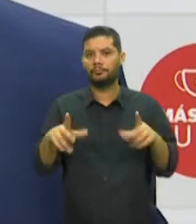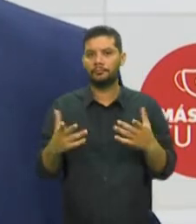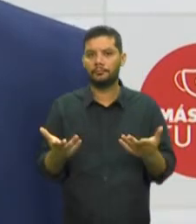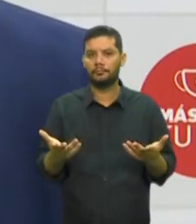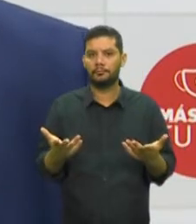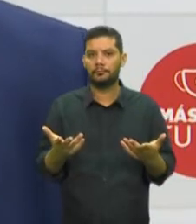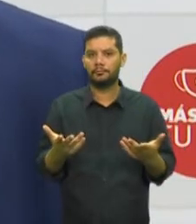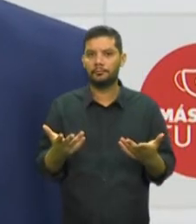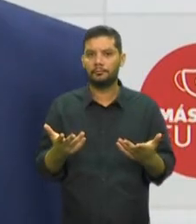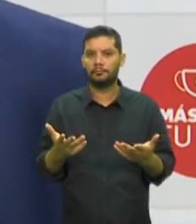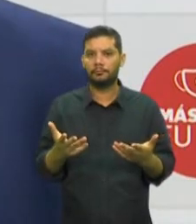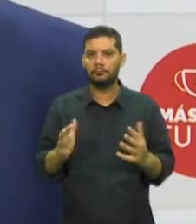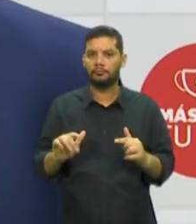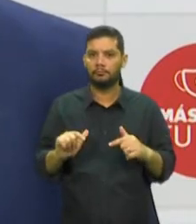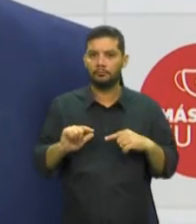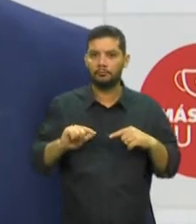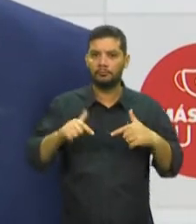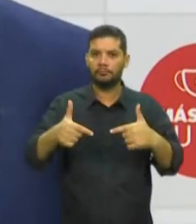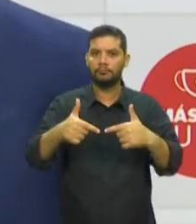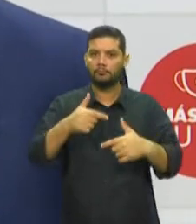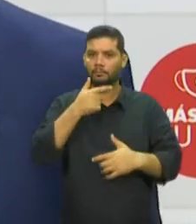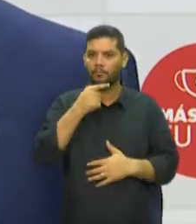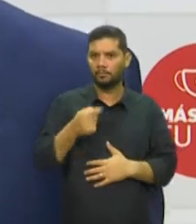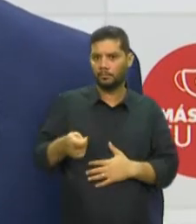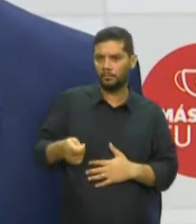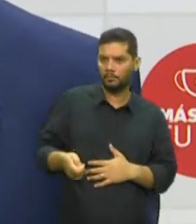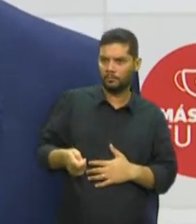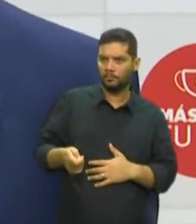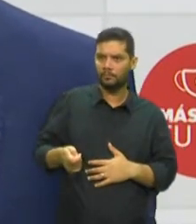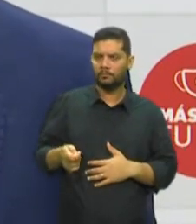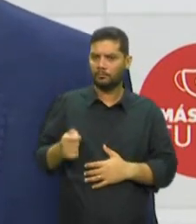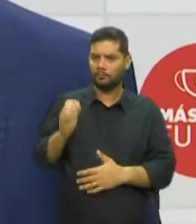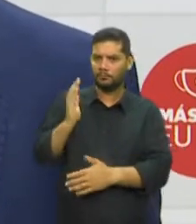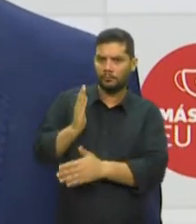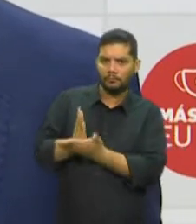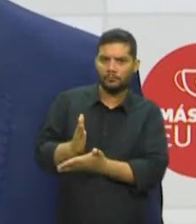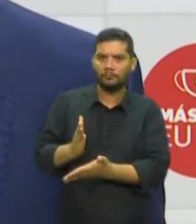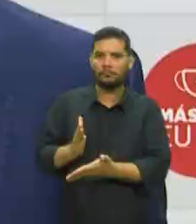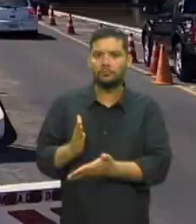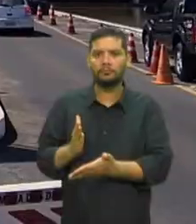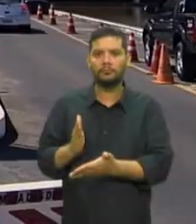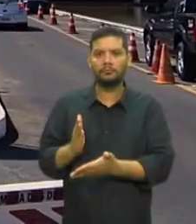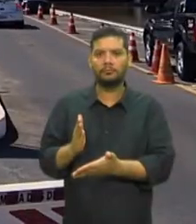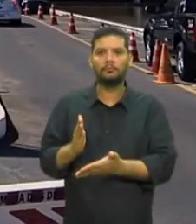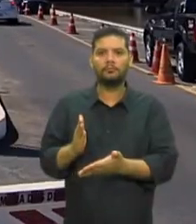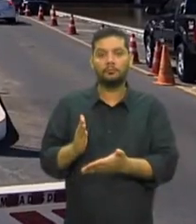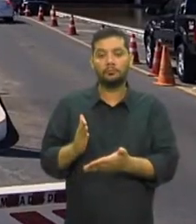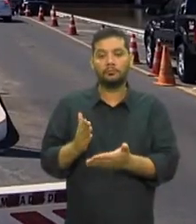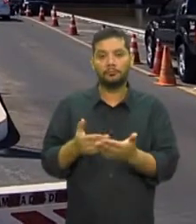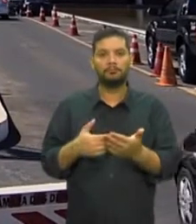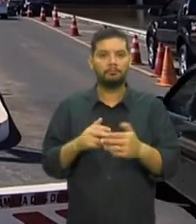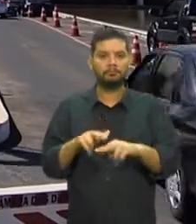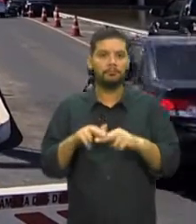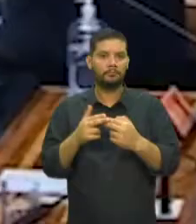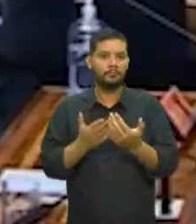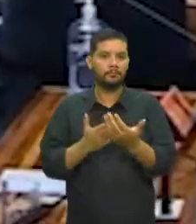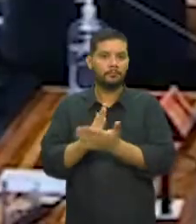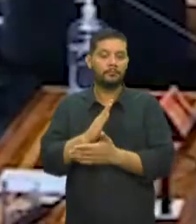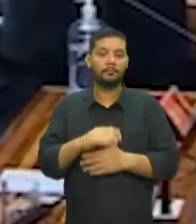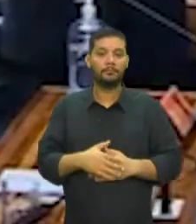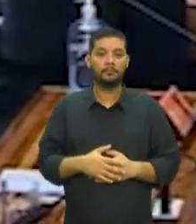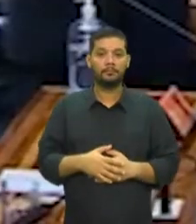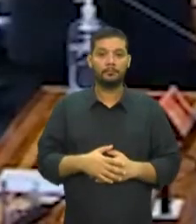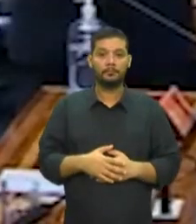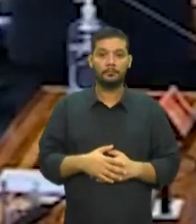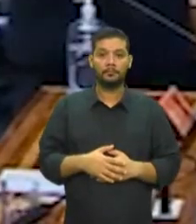de atitudes, né, machistas dentro da sociedade. Então, eu acho importante essa aprovação. A PEC recebeu no primeiro turno